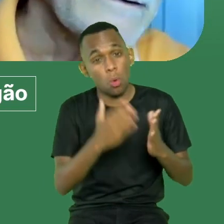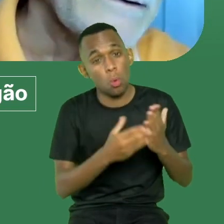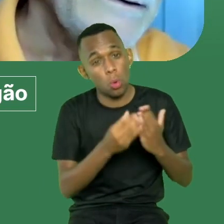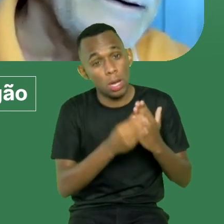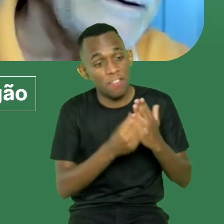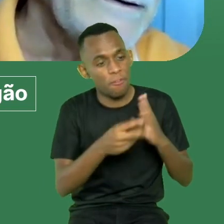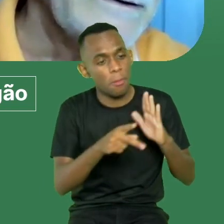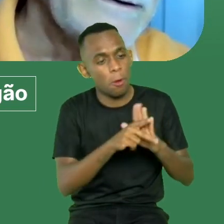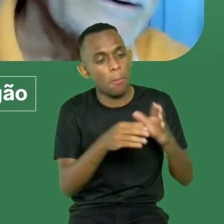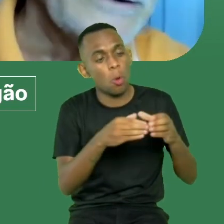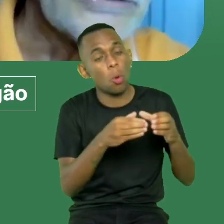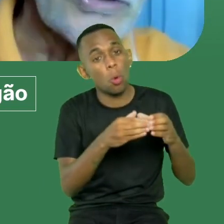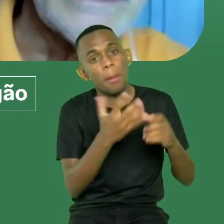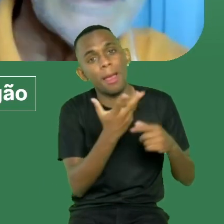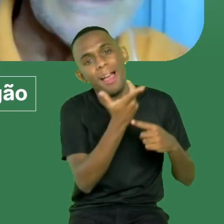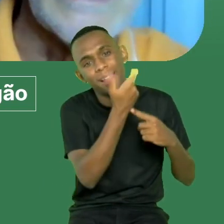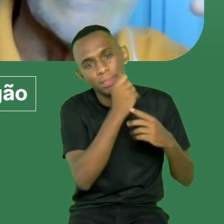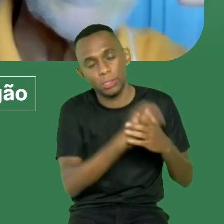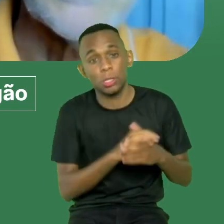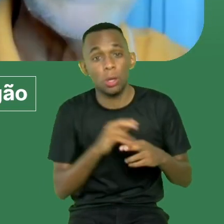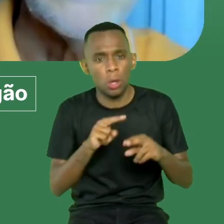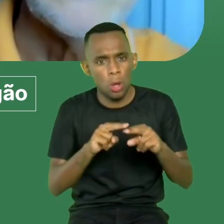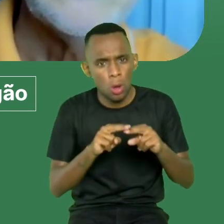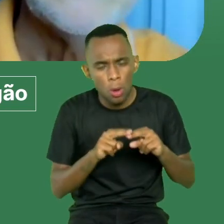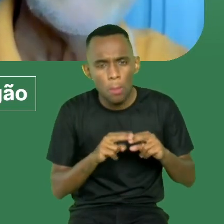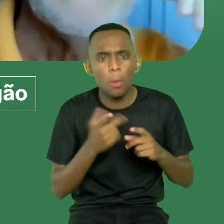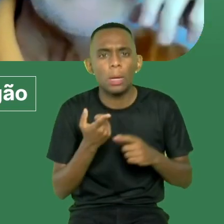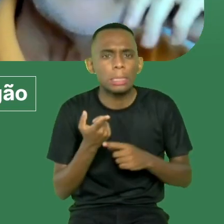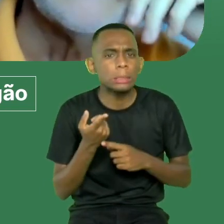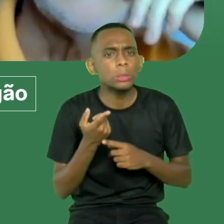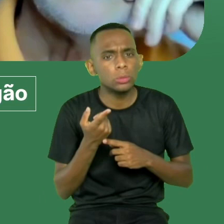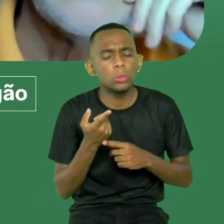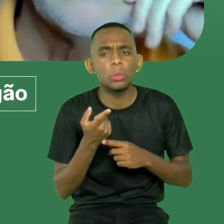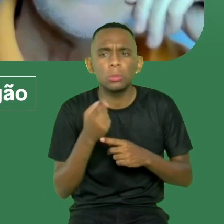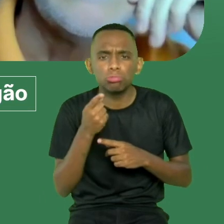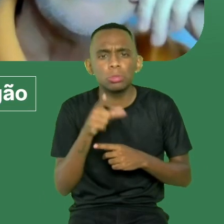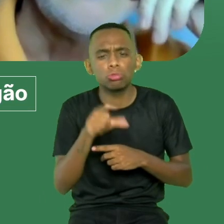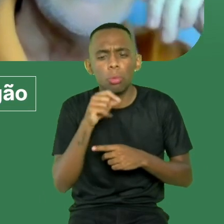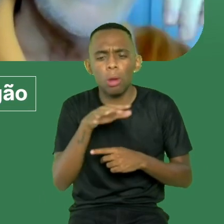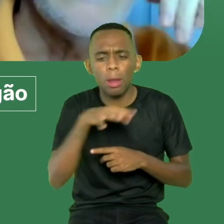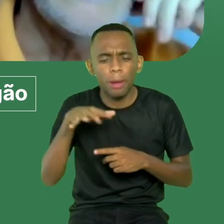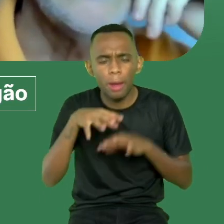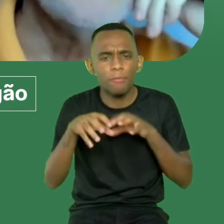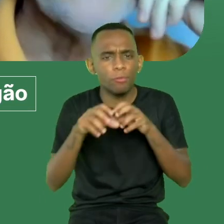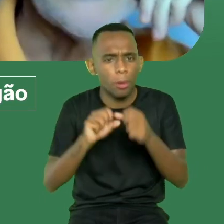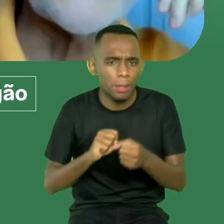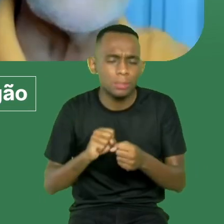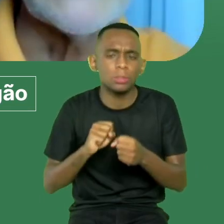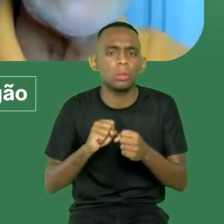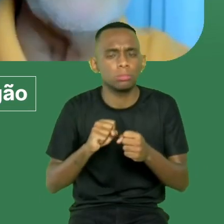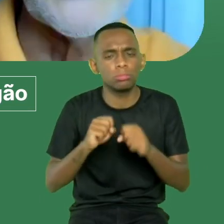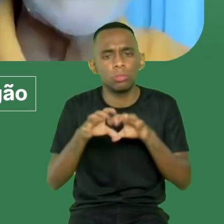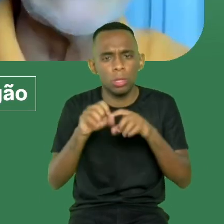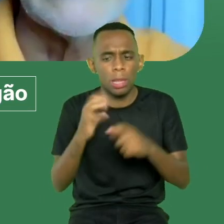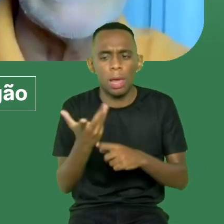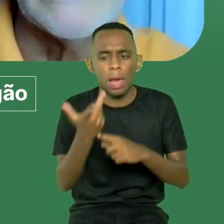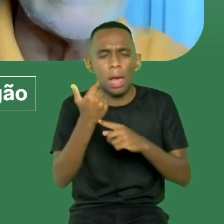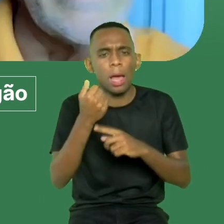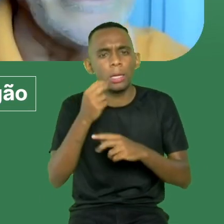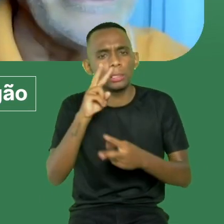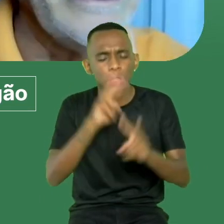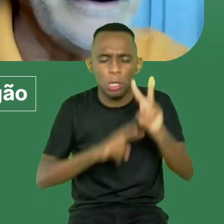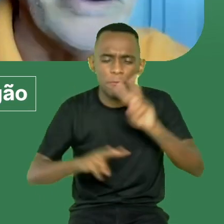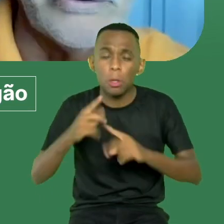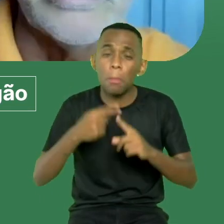né? Daí E vem também a sua história da formação, arte. né? Sua escolha nessa formação de artes visuais vem Porque desde eu já aí gostava de também.